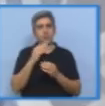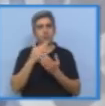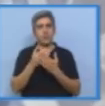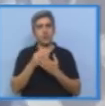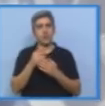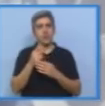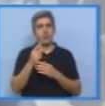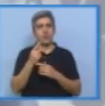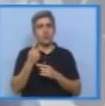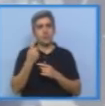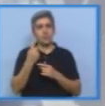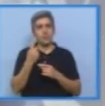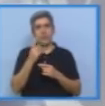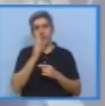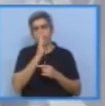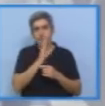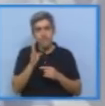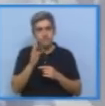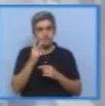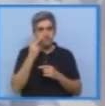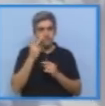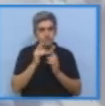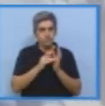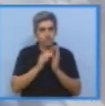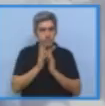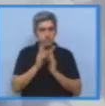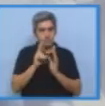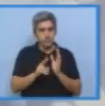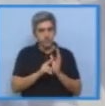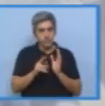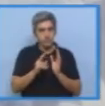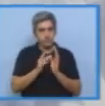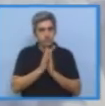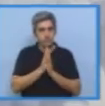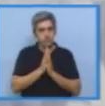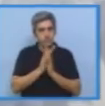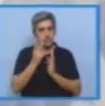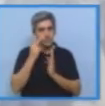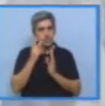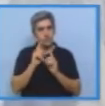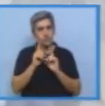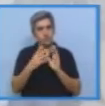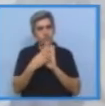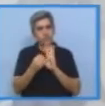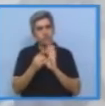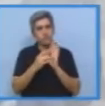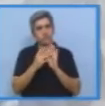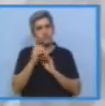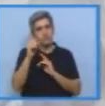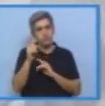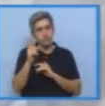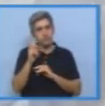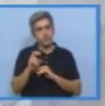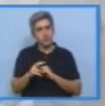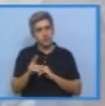um exercício prático da vida cristã lhe dá um sentido teologal. De facto, este vivermos à imagem de Cristo, que também